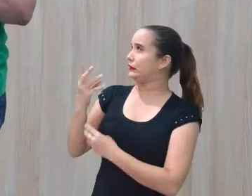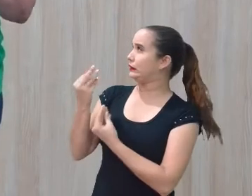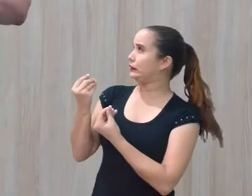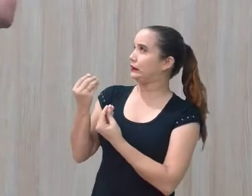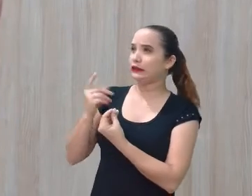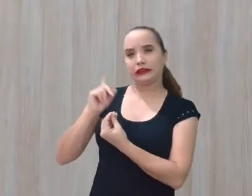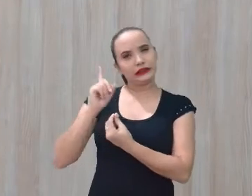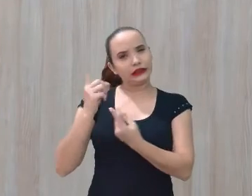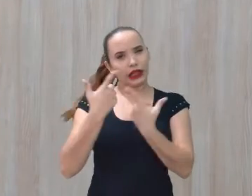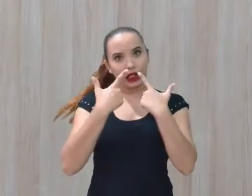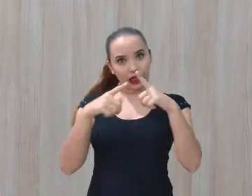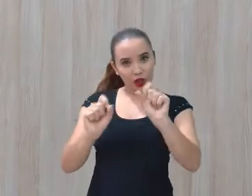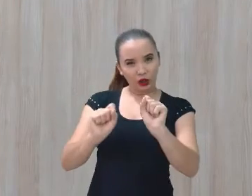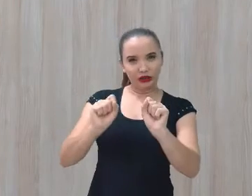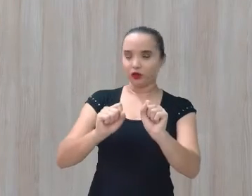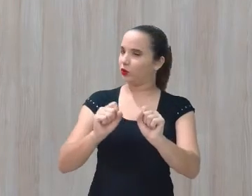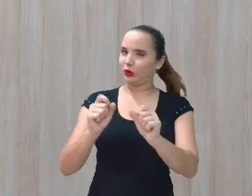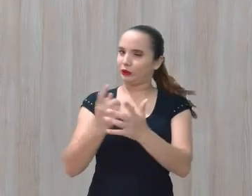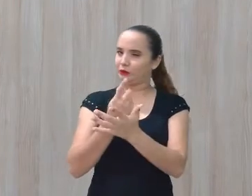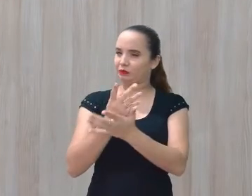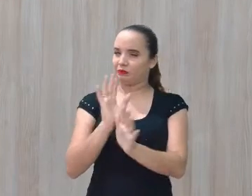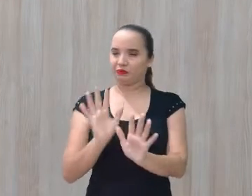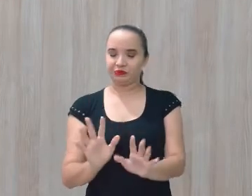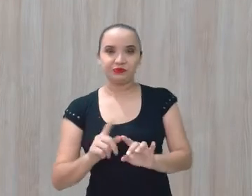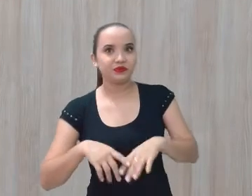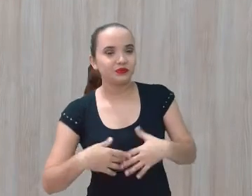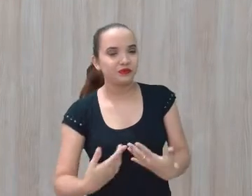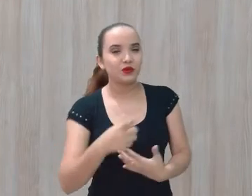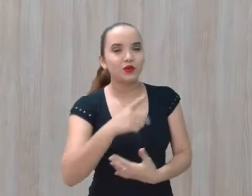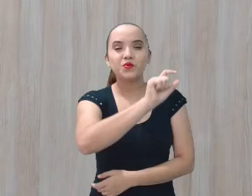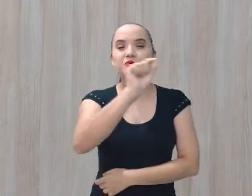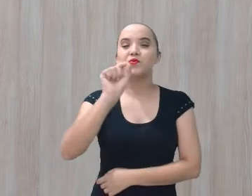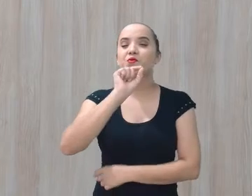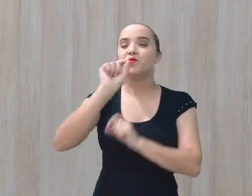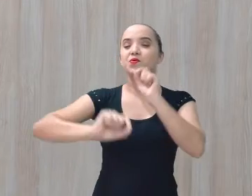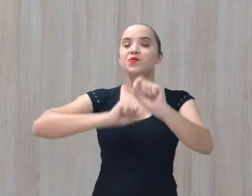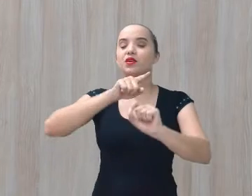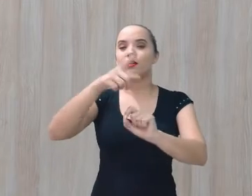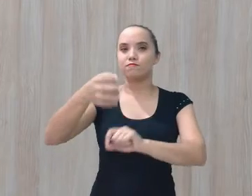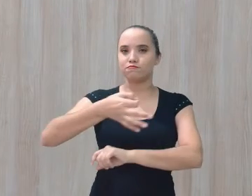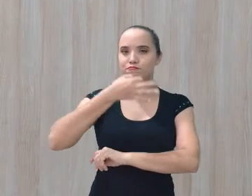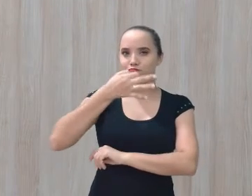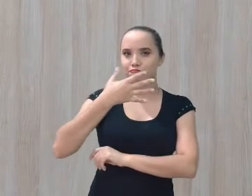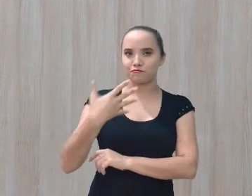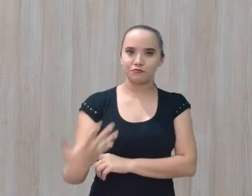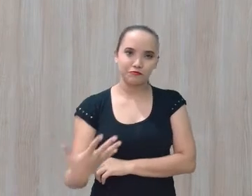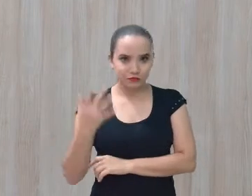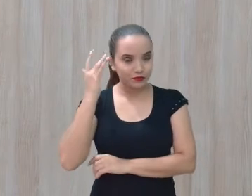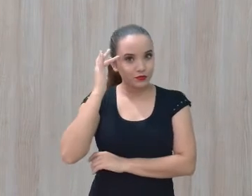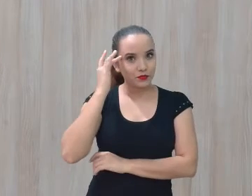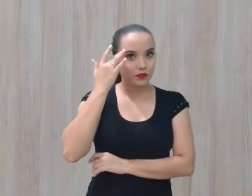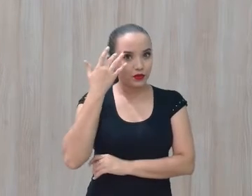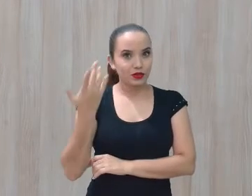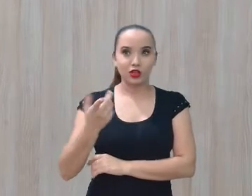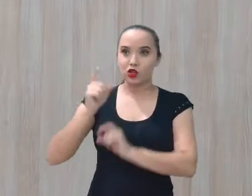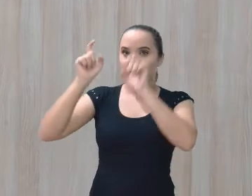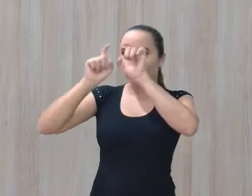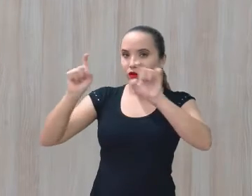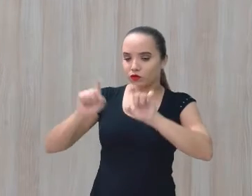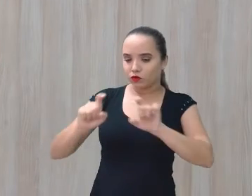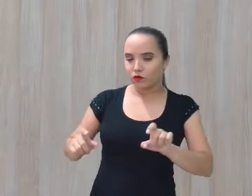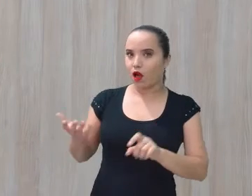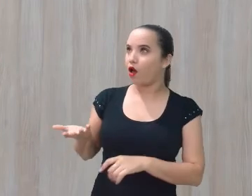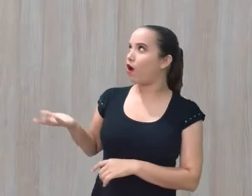que é que vocês acham? Comentem aí. O que é que vocês acharam dessa organização aí, dessas frases, não